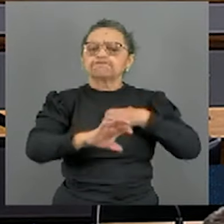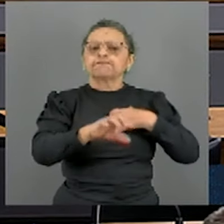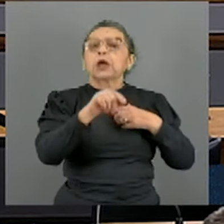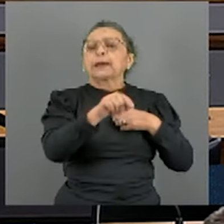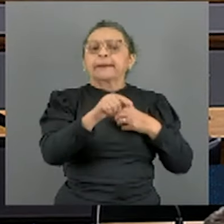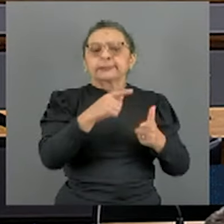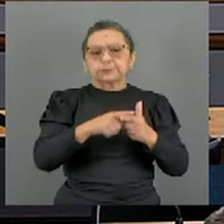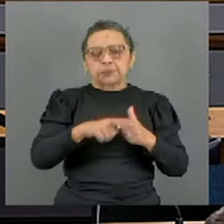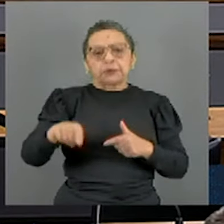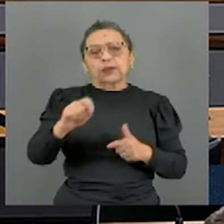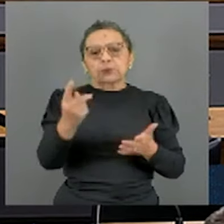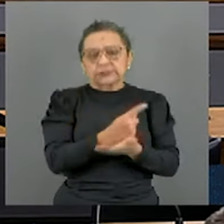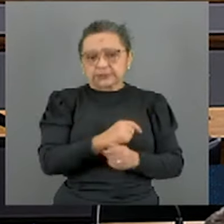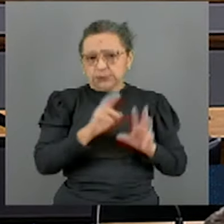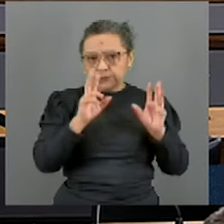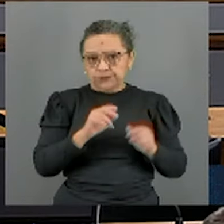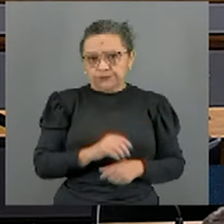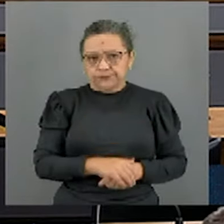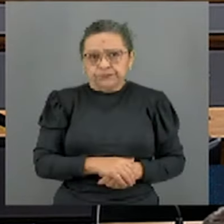essa causa,